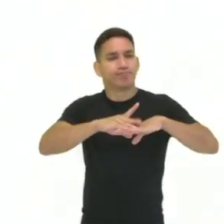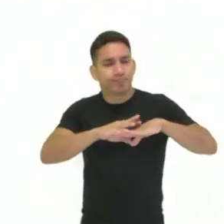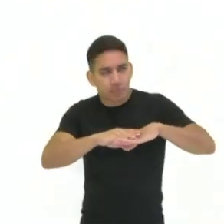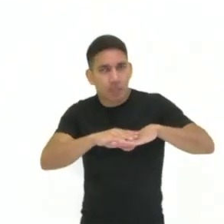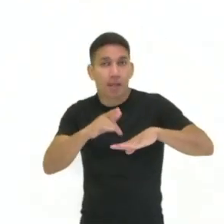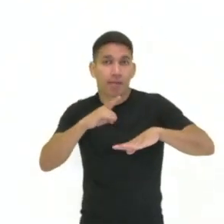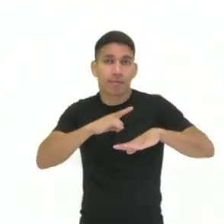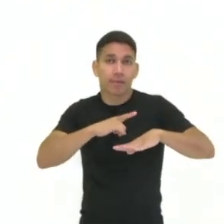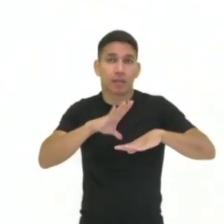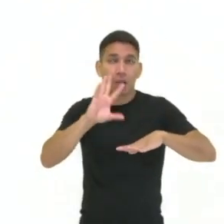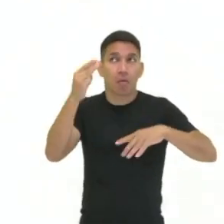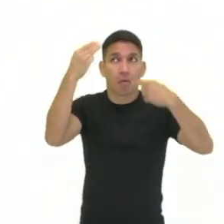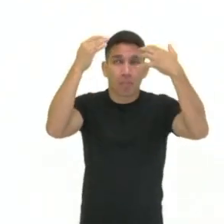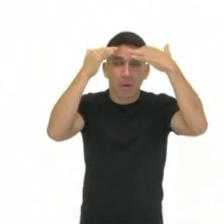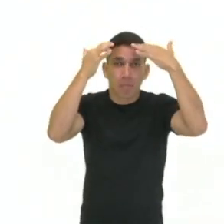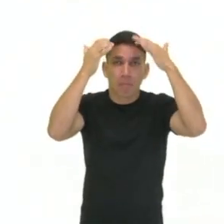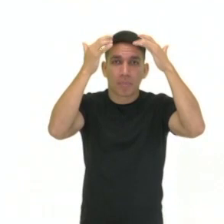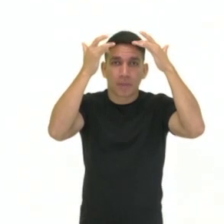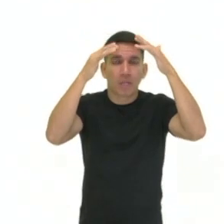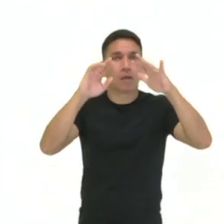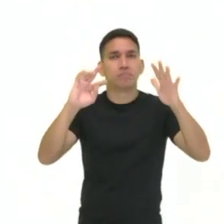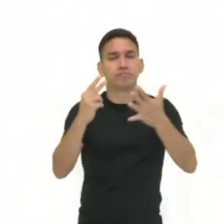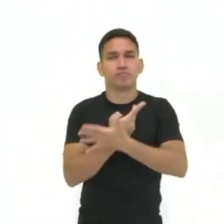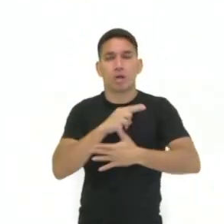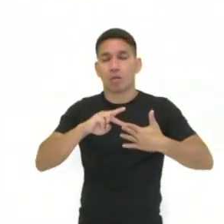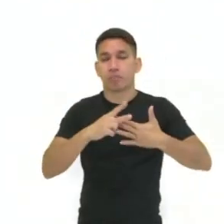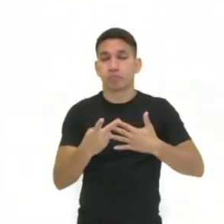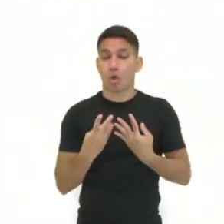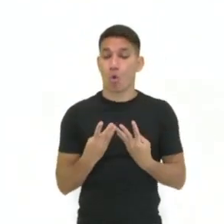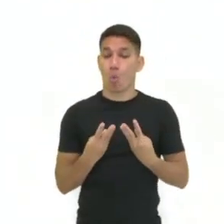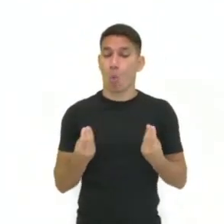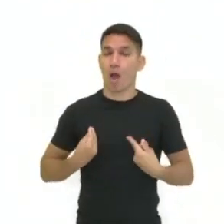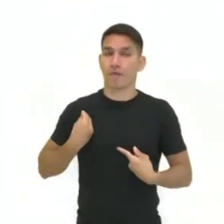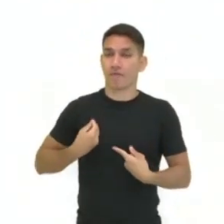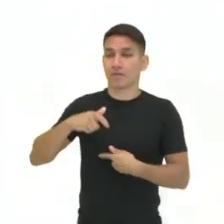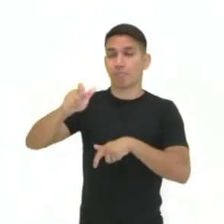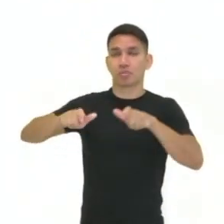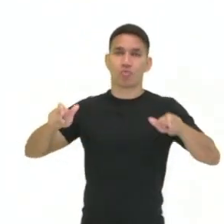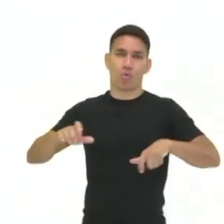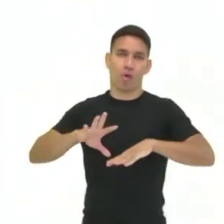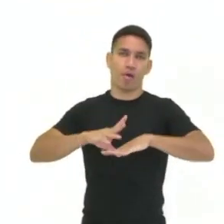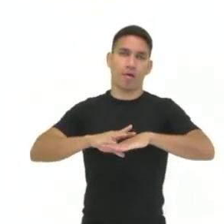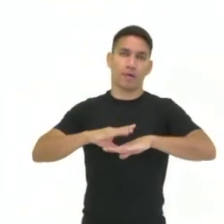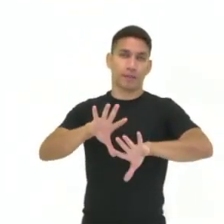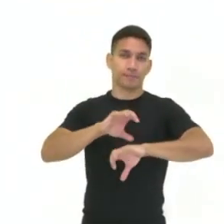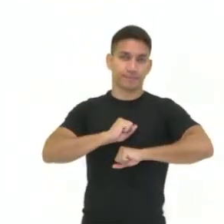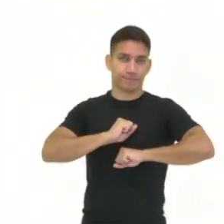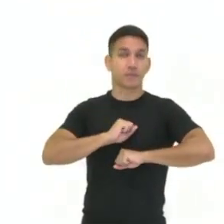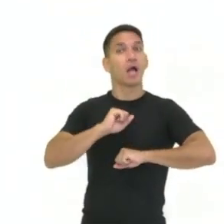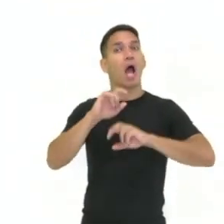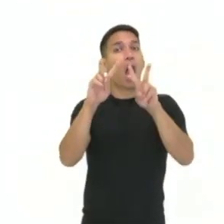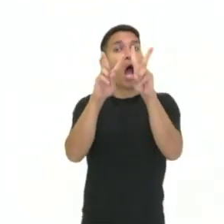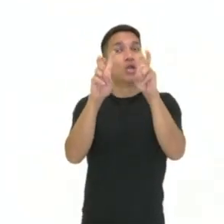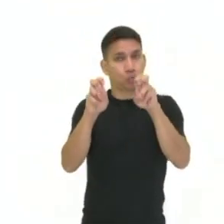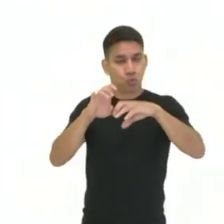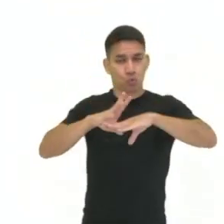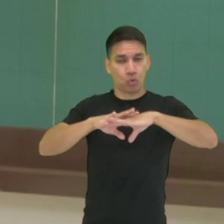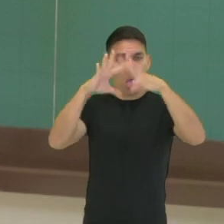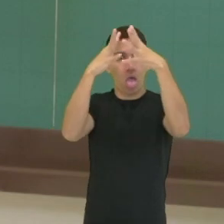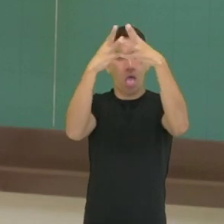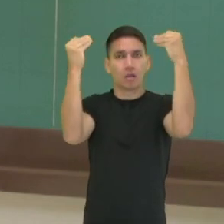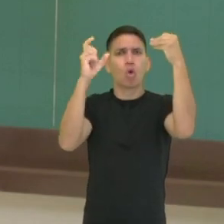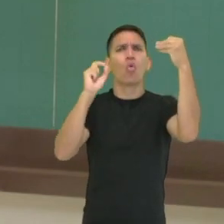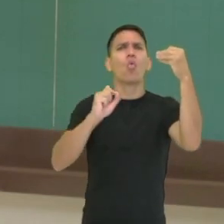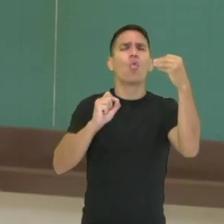mentais, com grande potencial de impacto na qualidade de vida dessas pessoas. Sobre o Alzheimer, por que